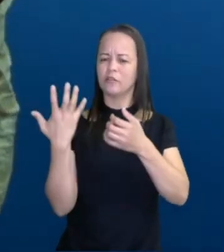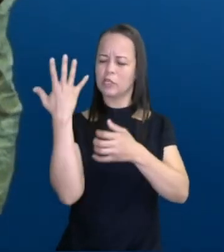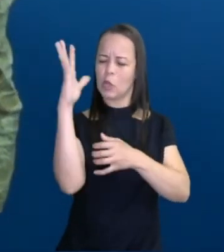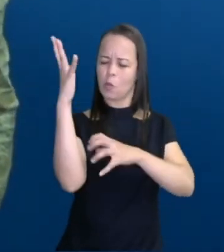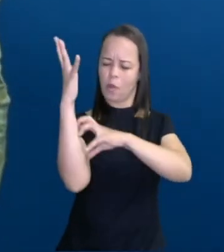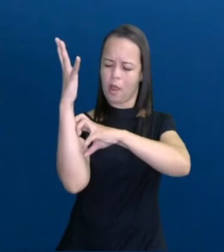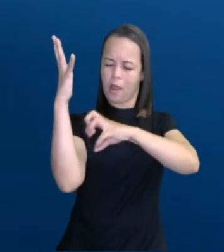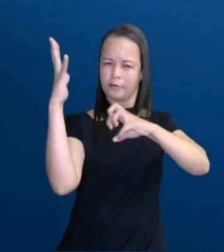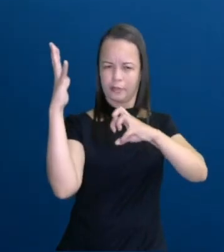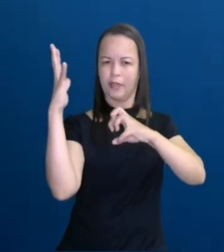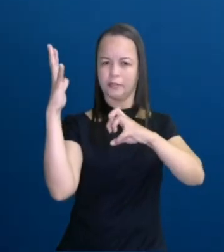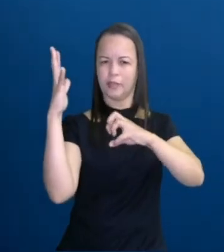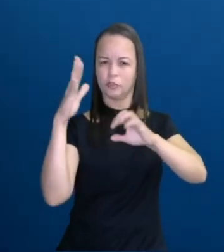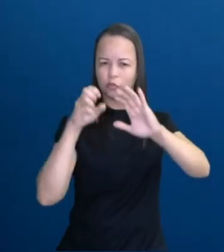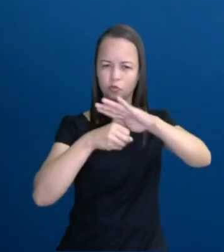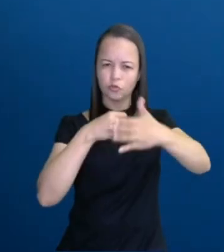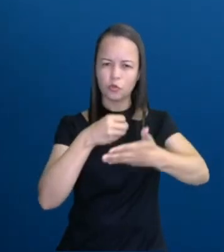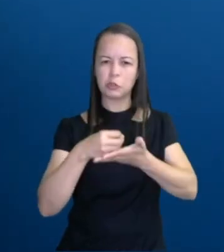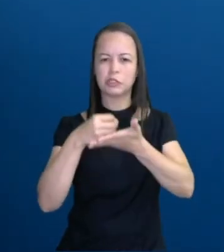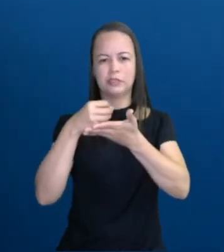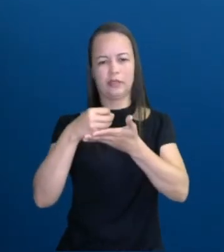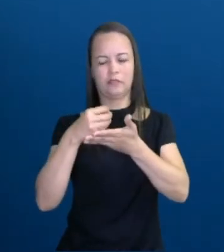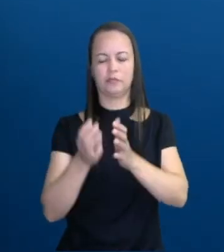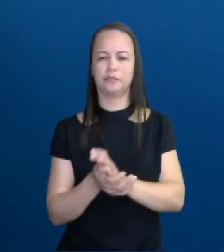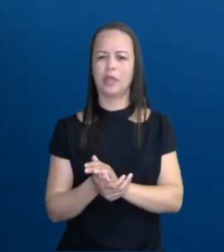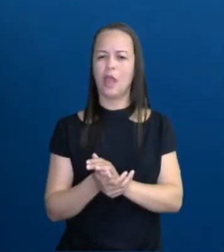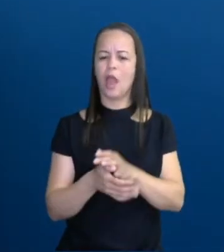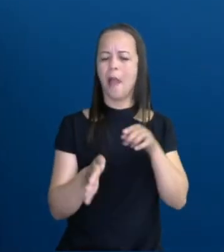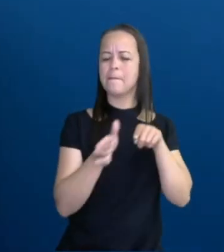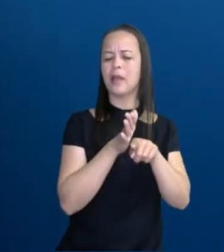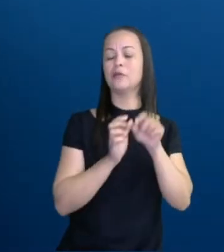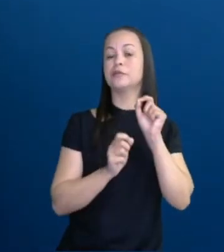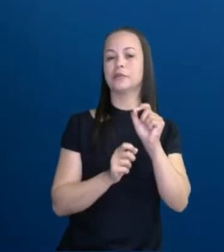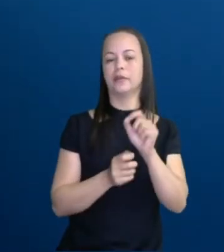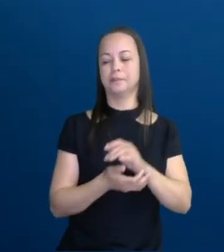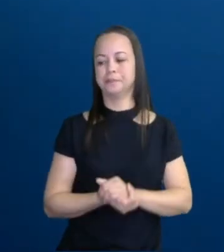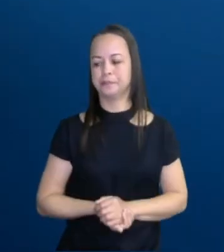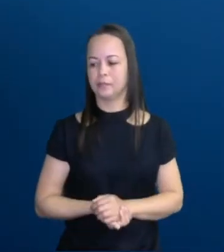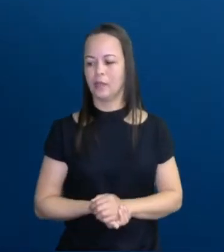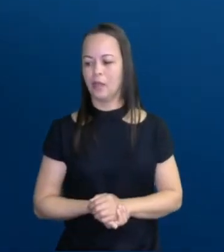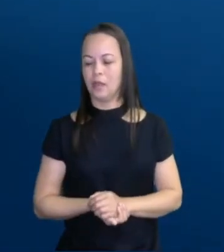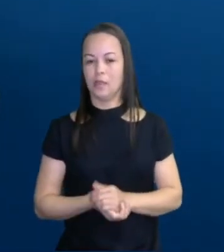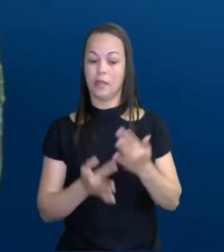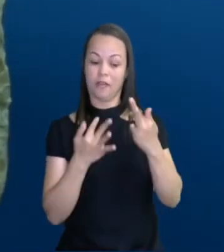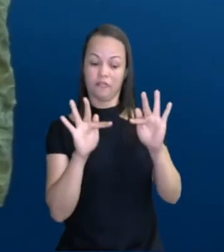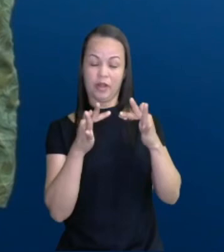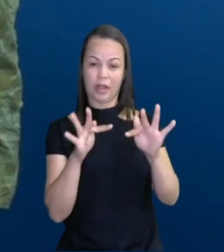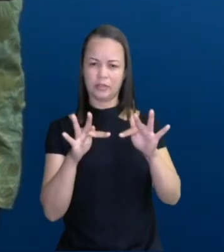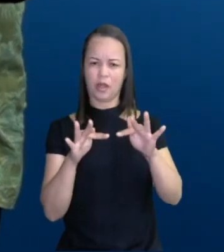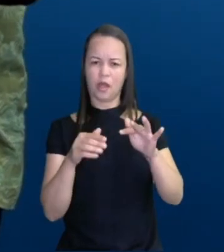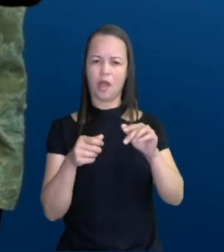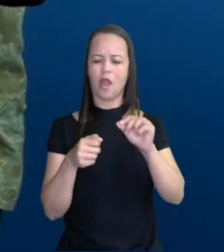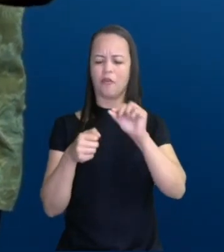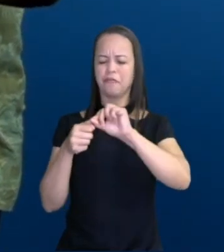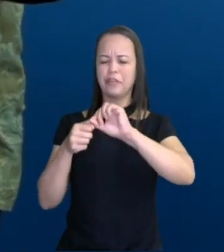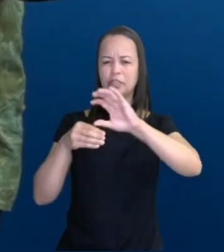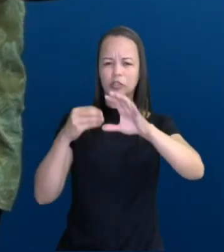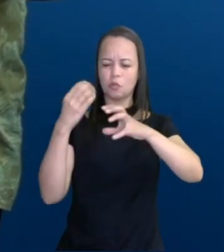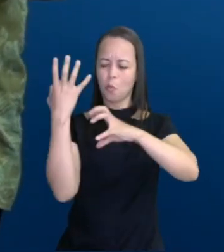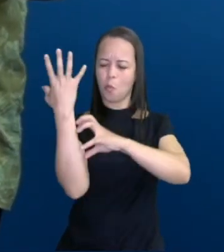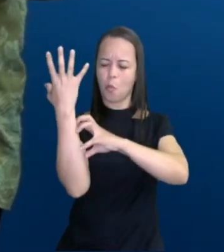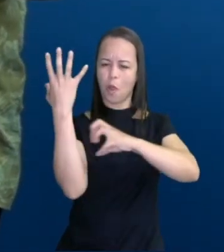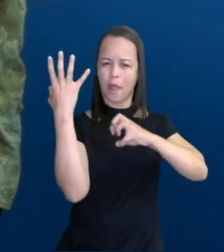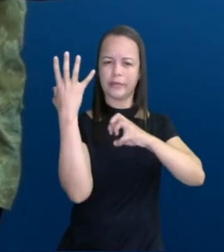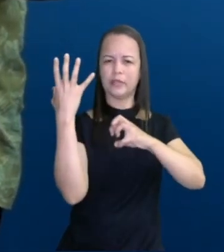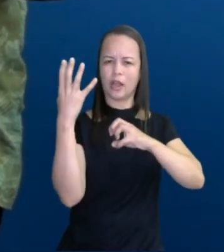sustentável. Aí a questão ela pergunta o seguinte, na frase, Fiz uma retirada sustentável.